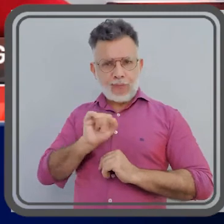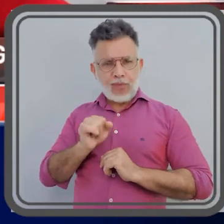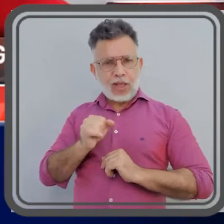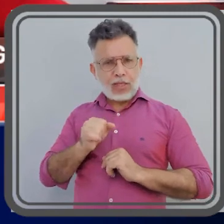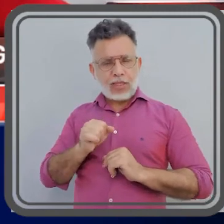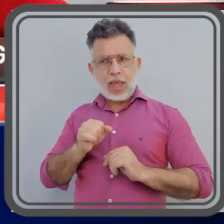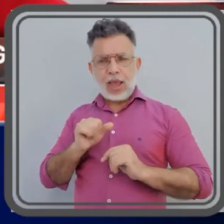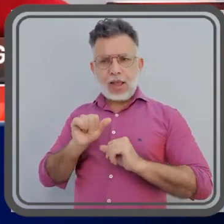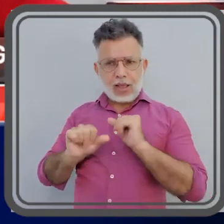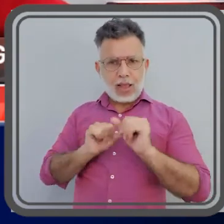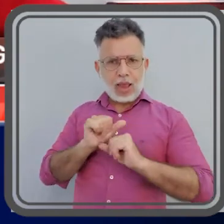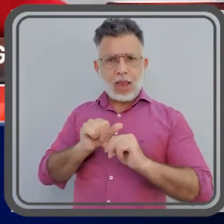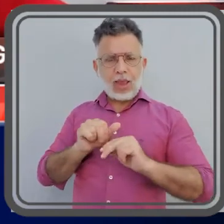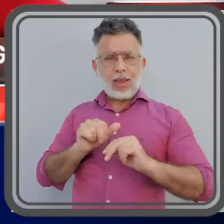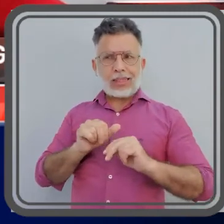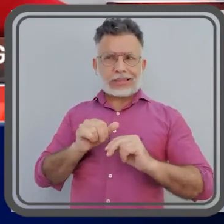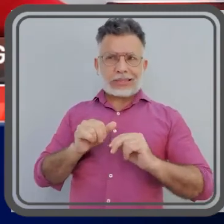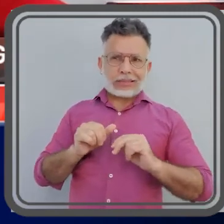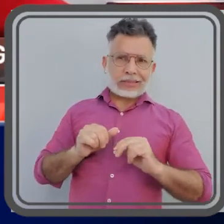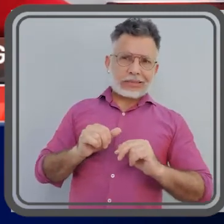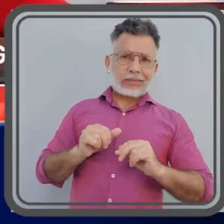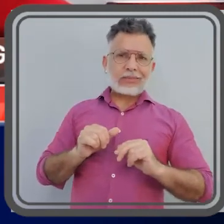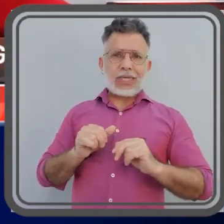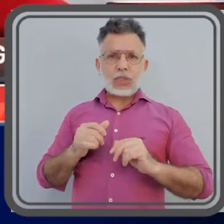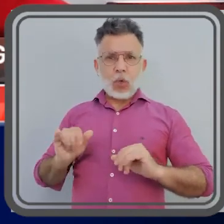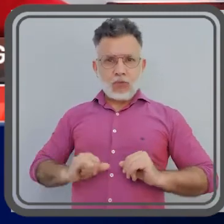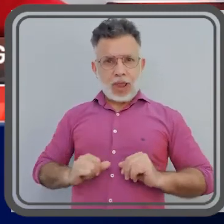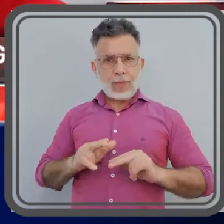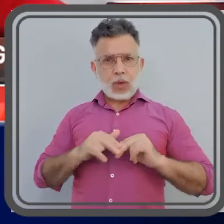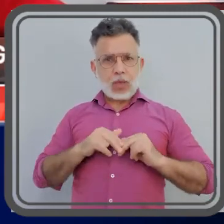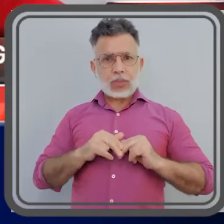muito impactado pelas eleições no ano que vem?